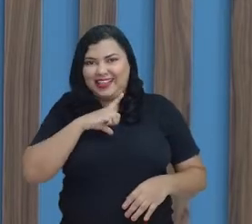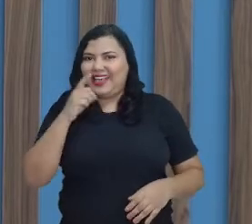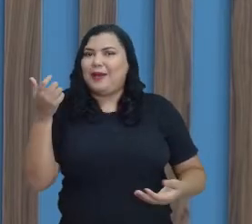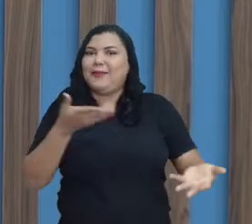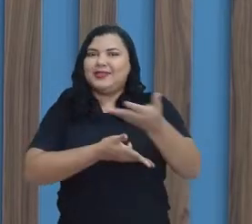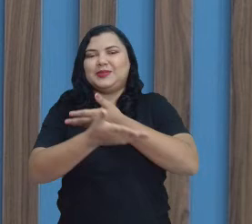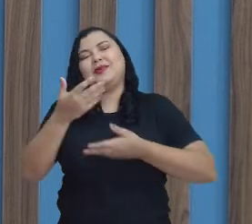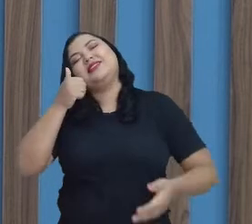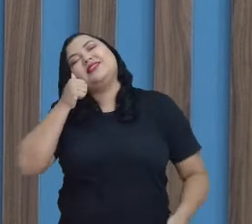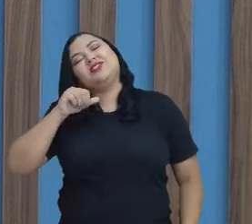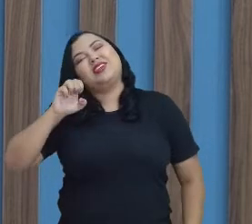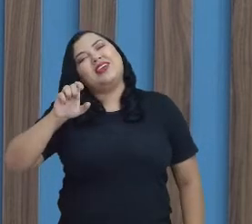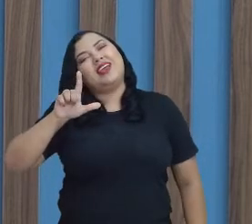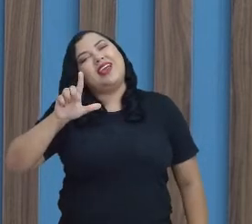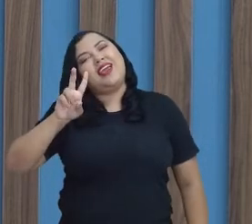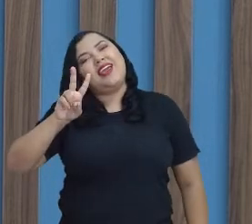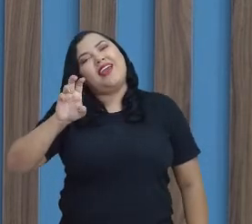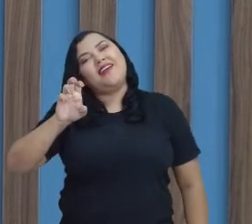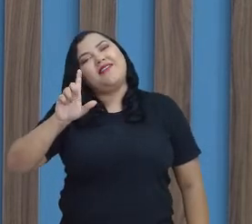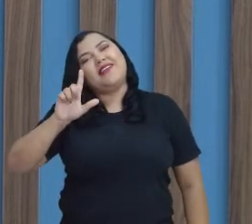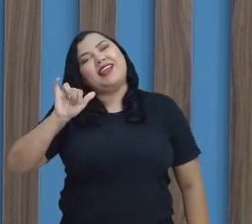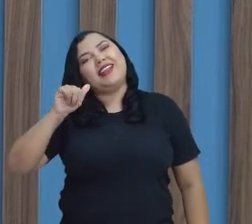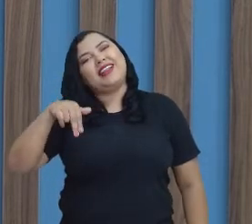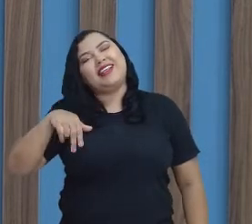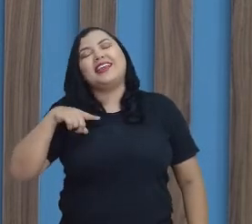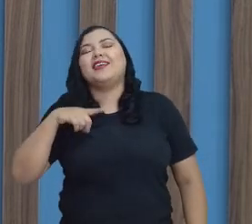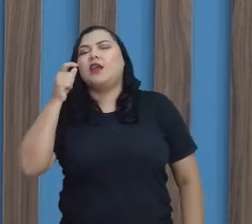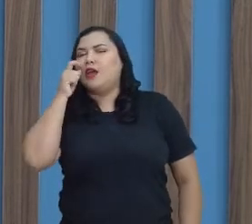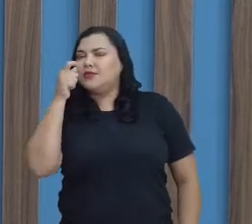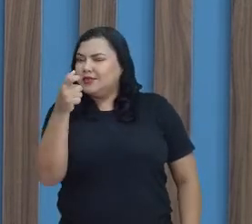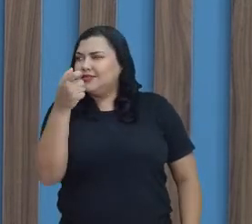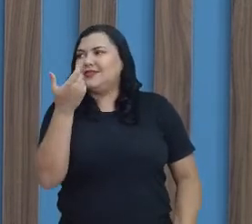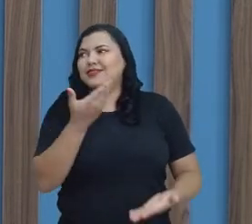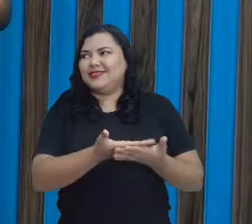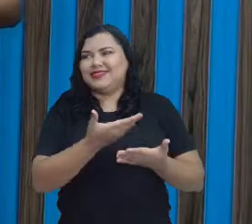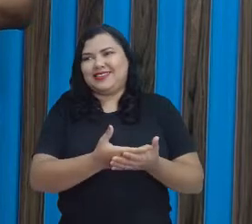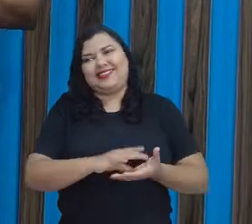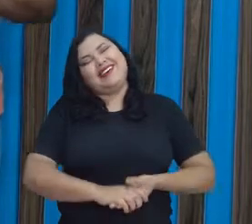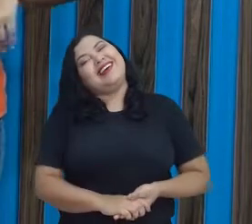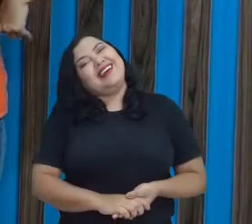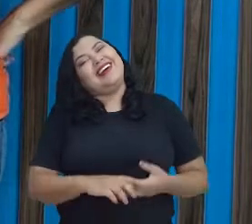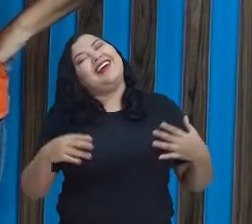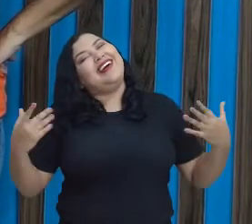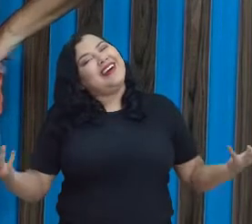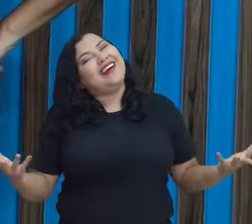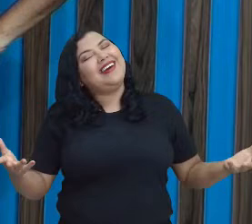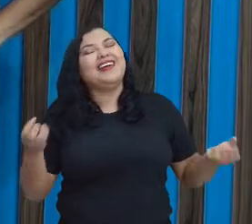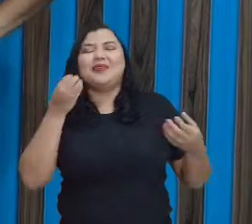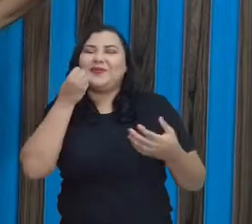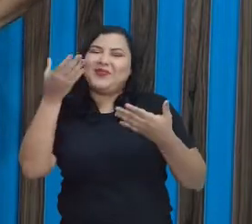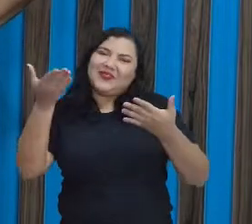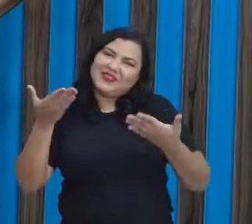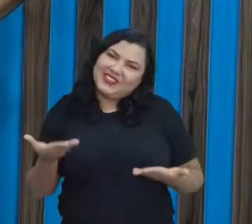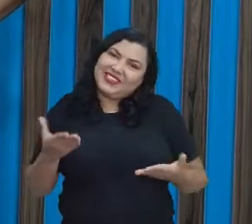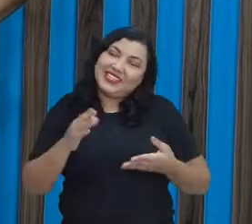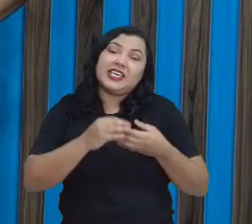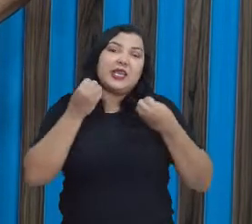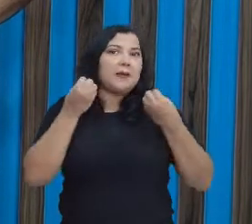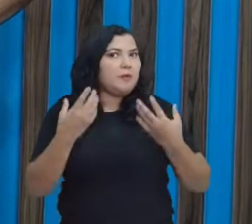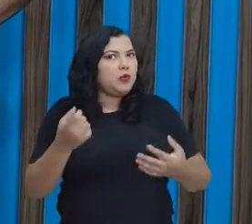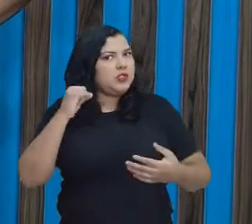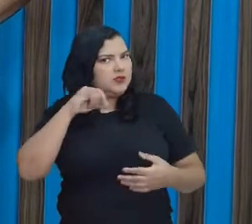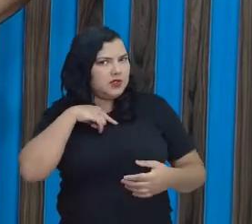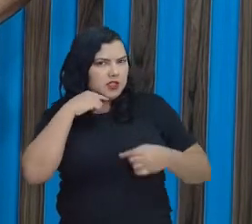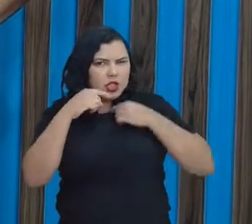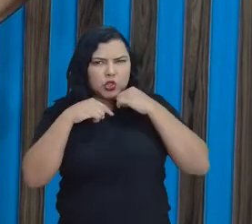Evelyn, que está aqui ligadinha, conectada, assistindo sua aula, viu? Ah, Evelyn, bem-vinda, que bom. Qualquer